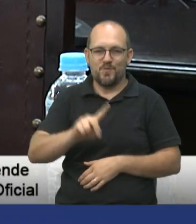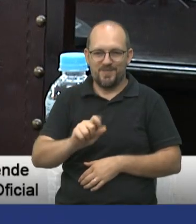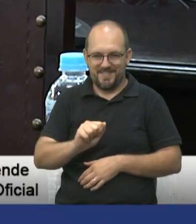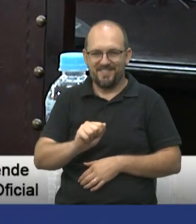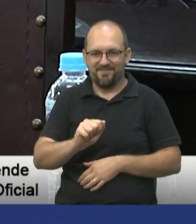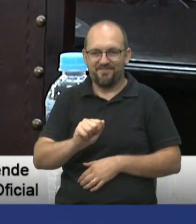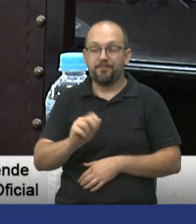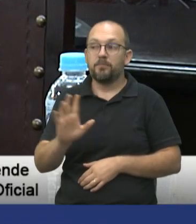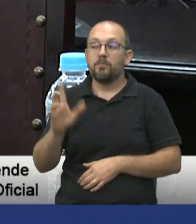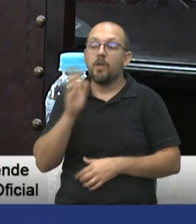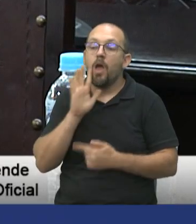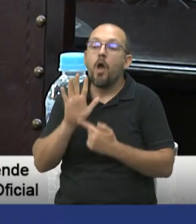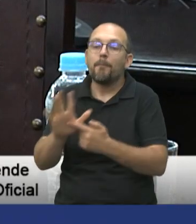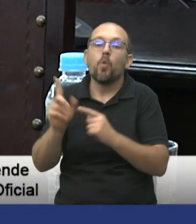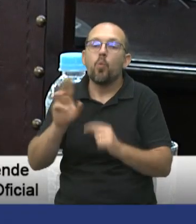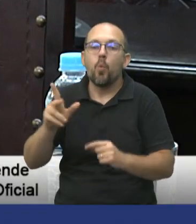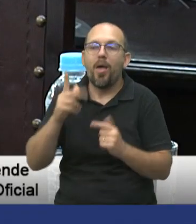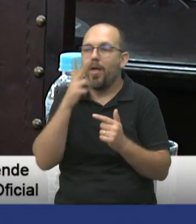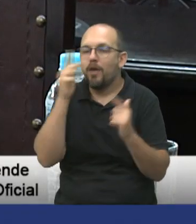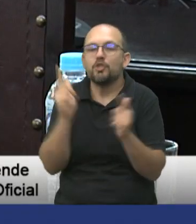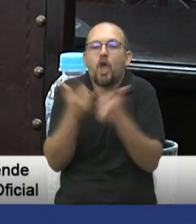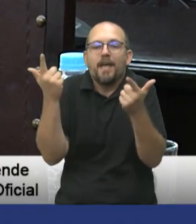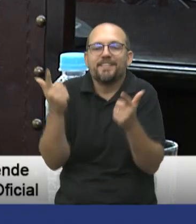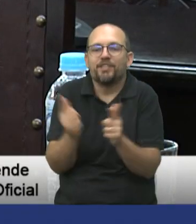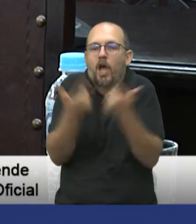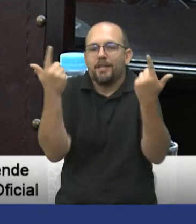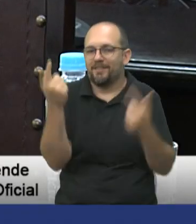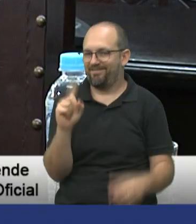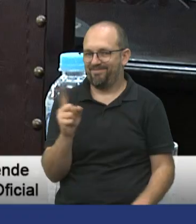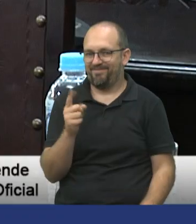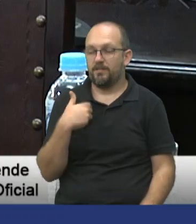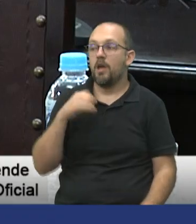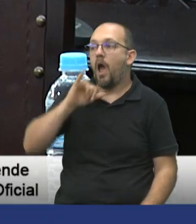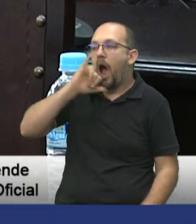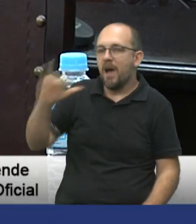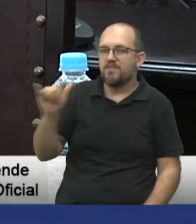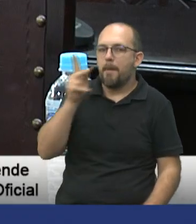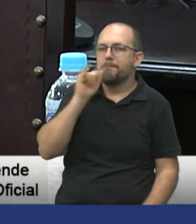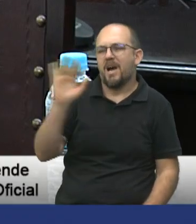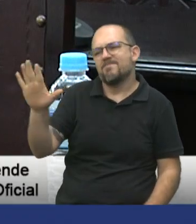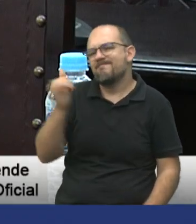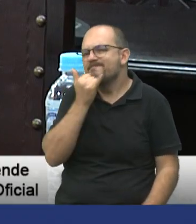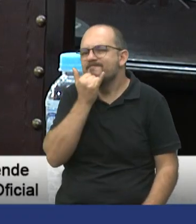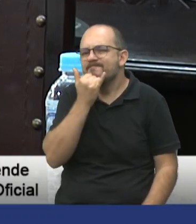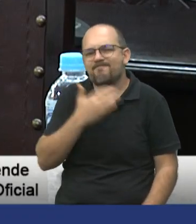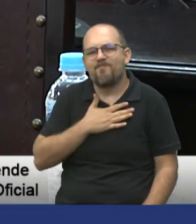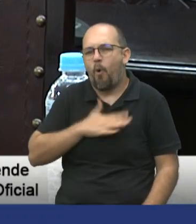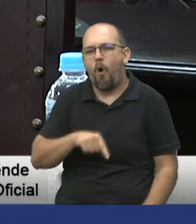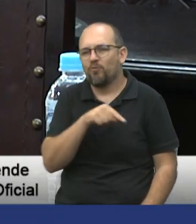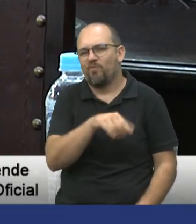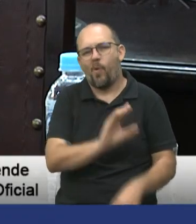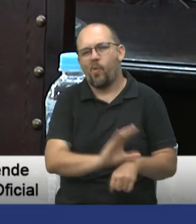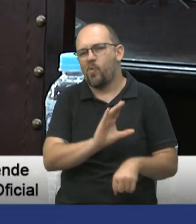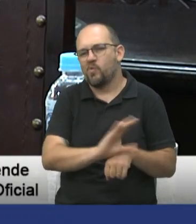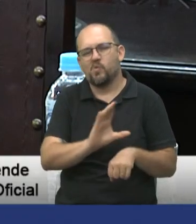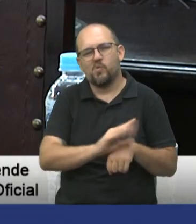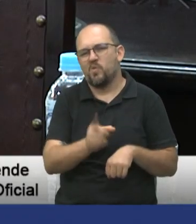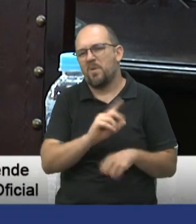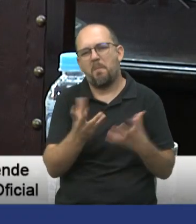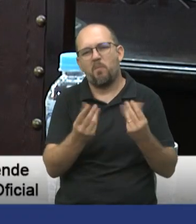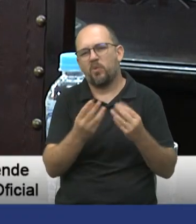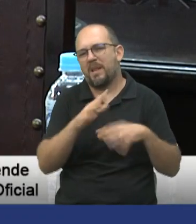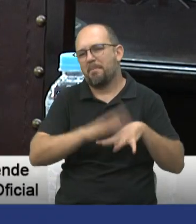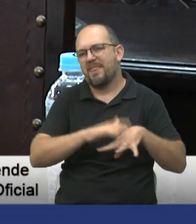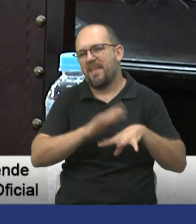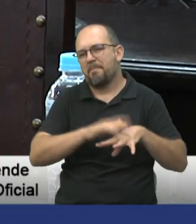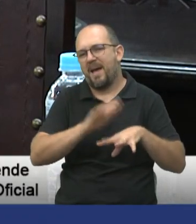que não veio tudo de mão beijada. E quando eu falei para o meu pai que eu não estava gostando daquele curso, que era muita matemática, numa